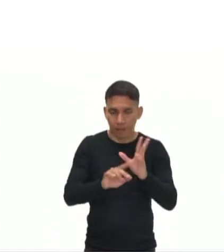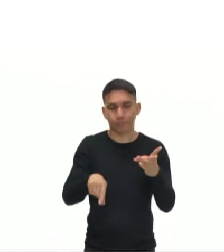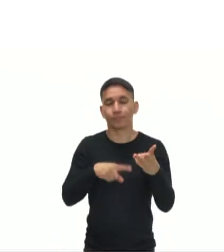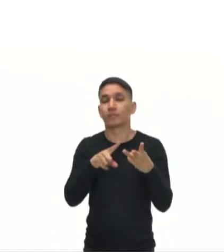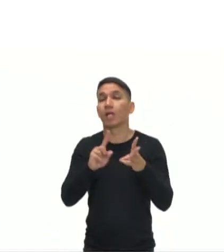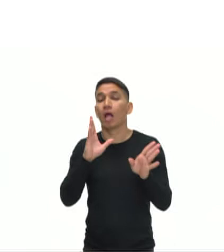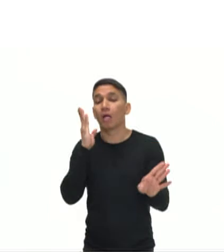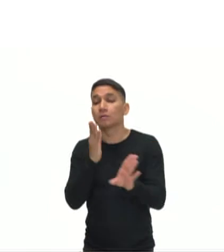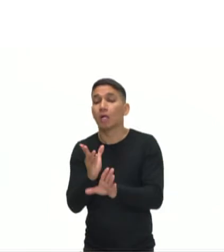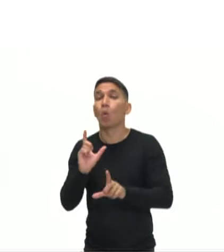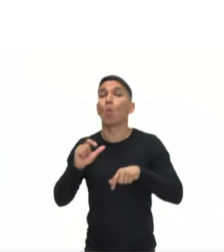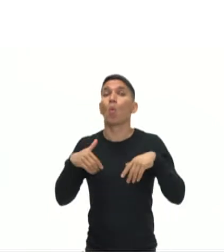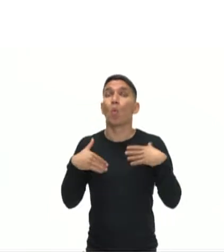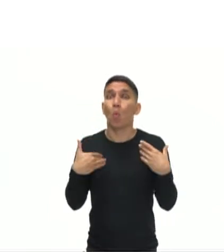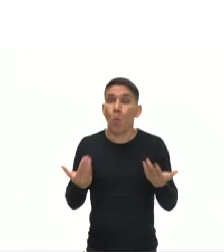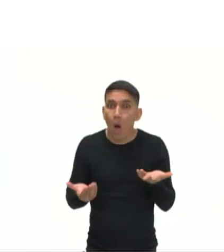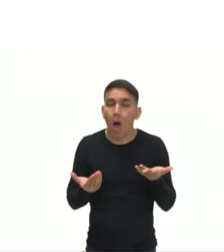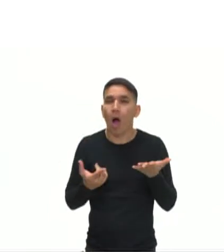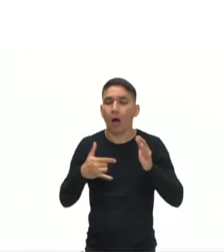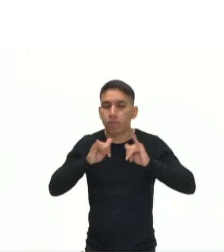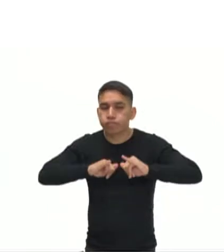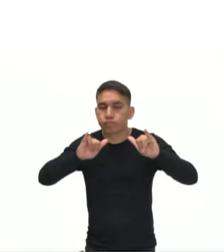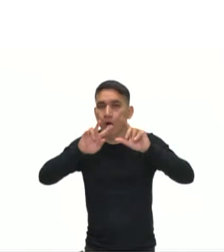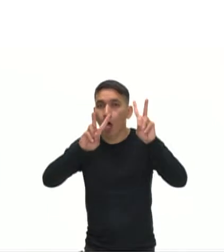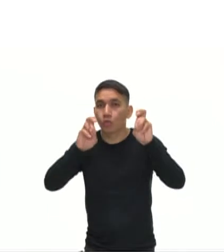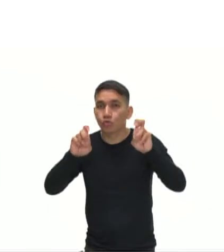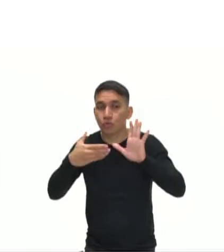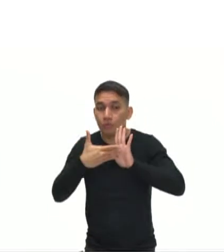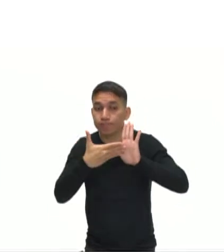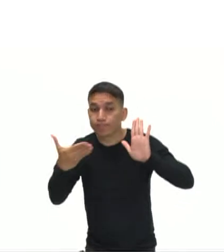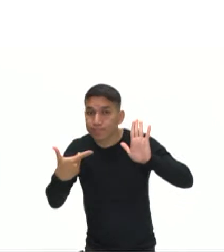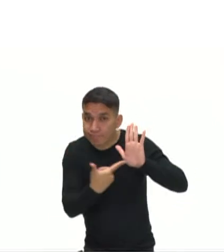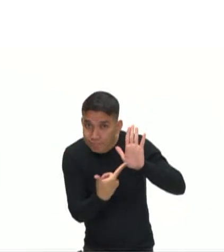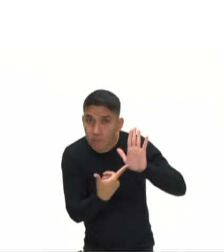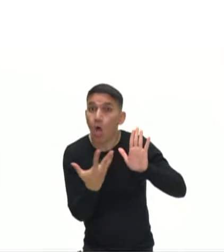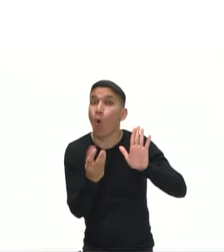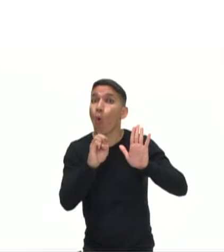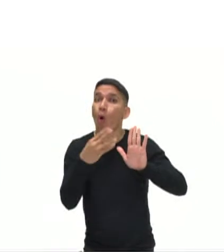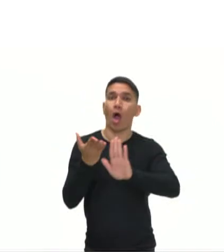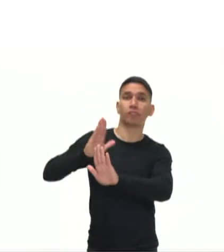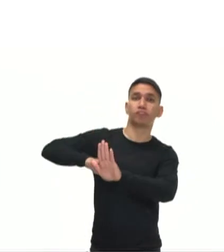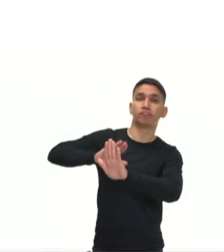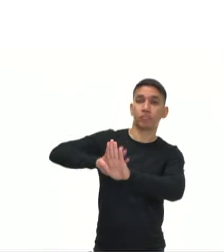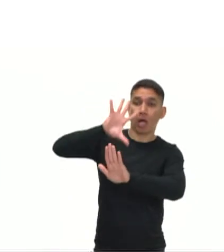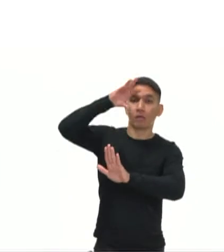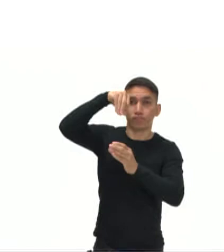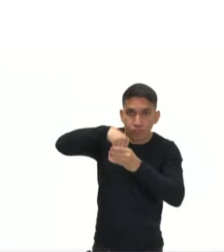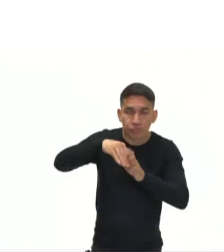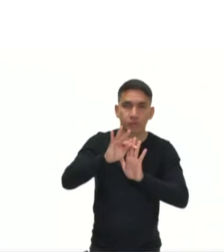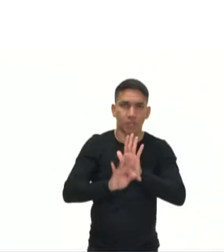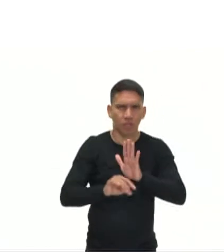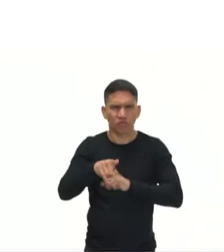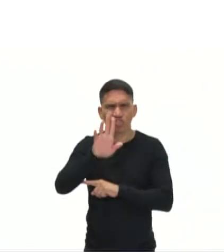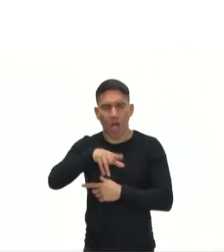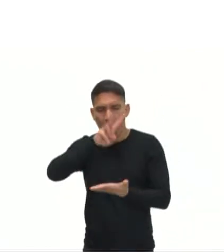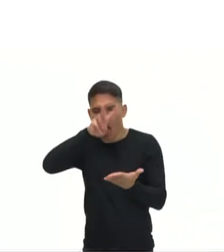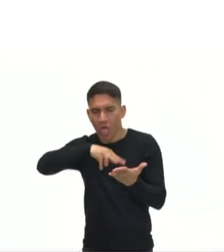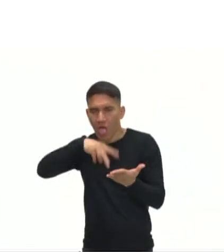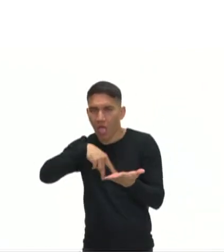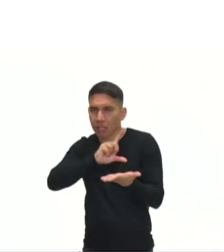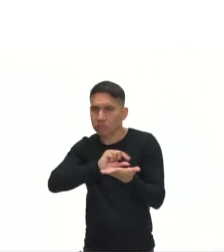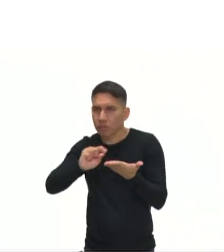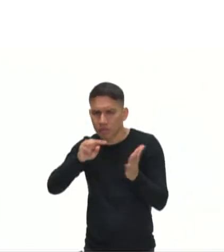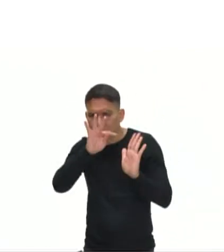opiniões explícitas e implícitas no texto. Você já leu algum texto em que o autor se posicionava